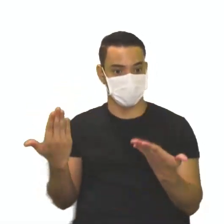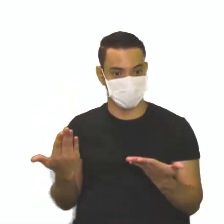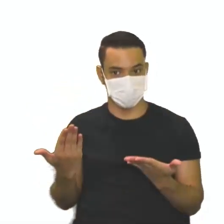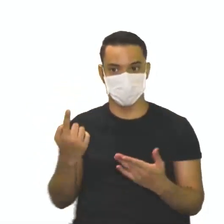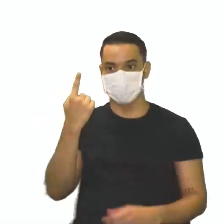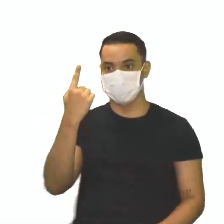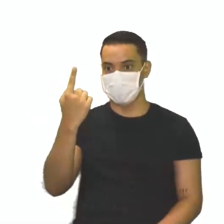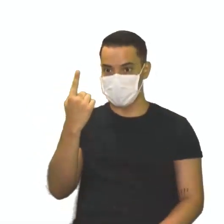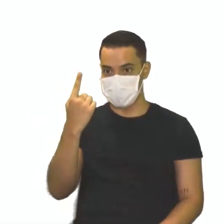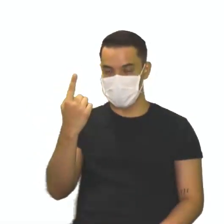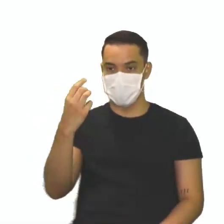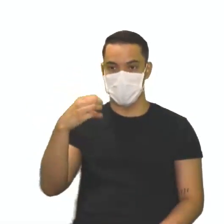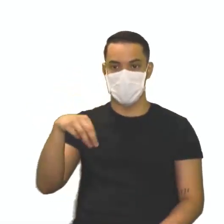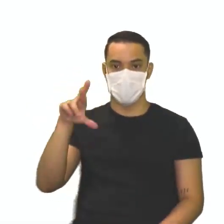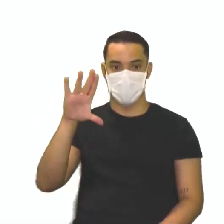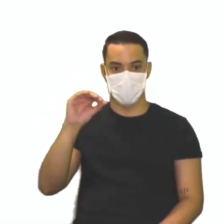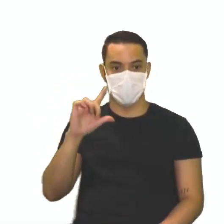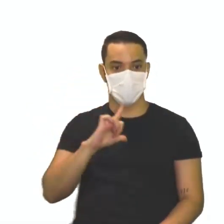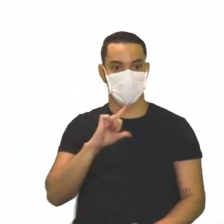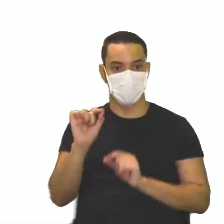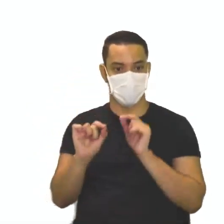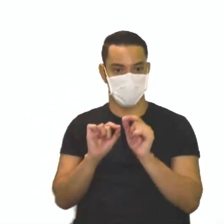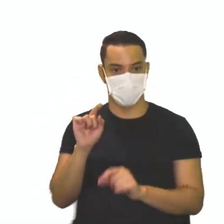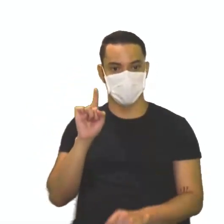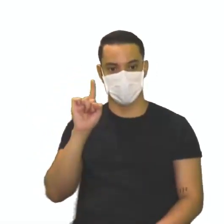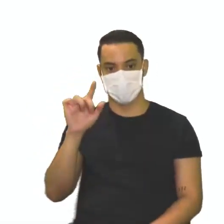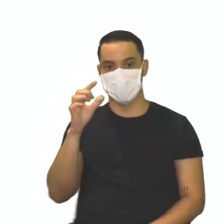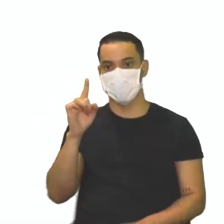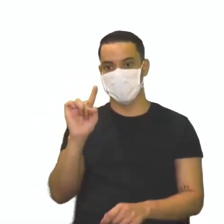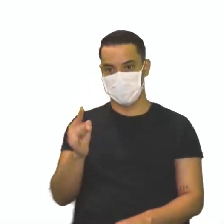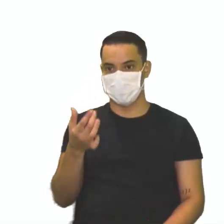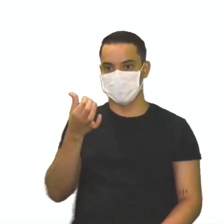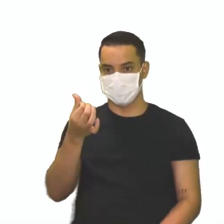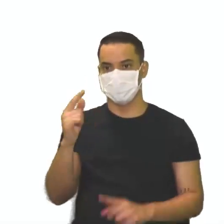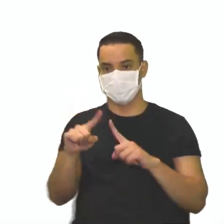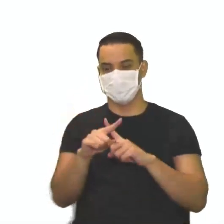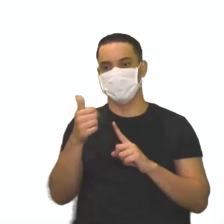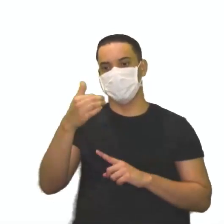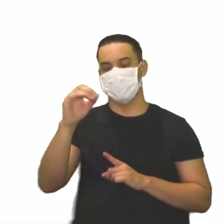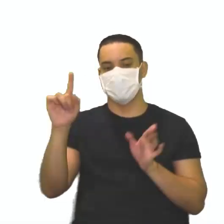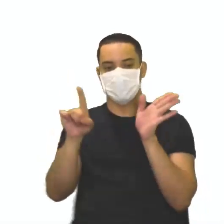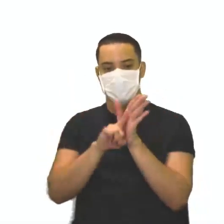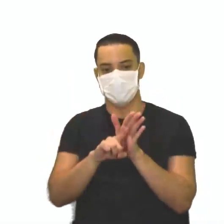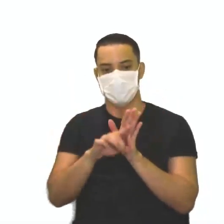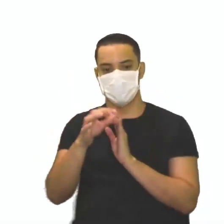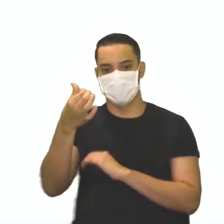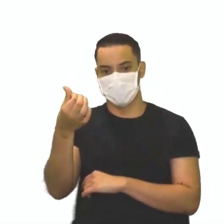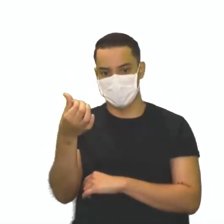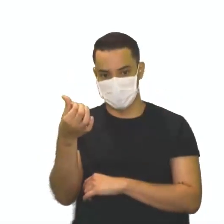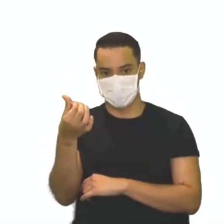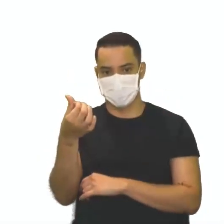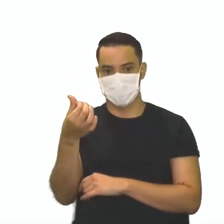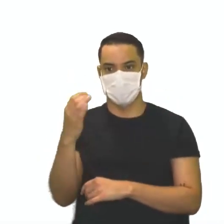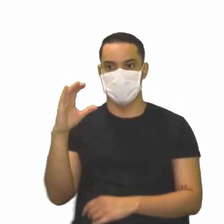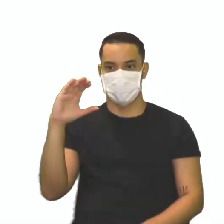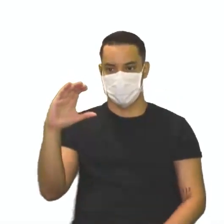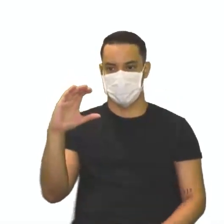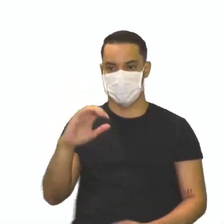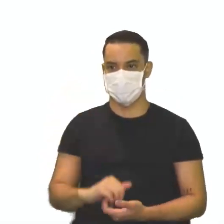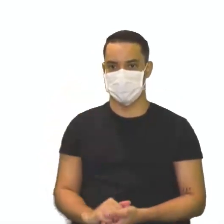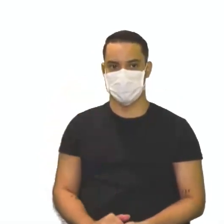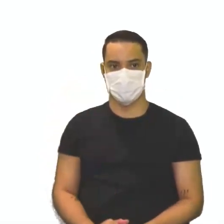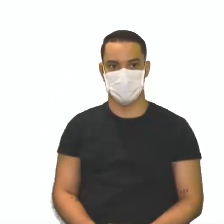1 microcoulomb ali, no caso, eu tenho 1,6 vezes 10 a menos 6